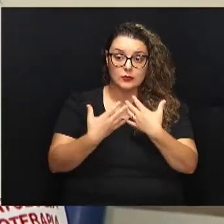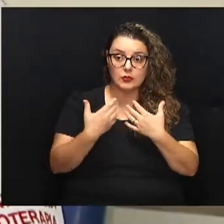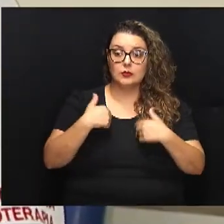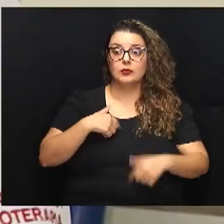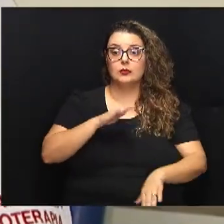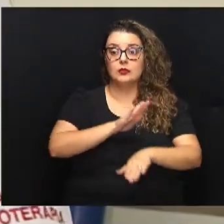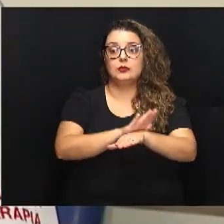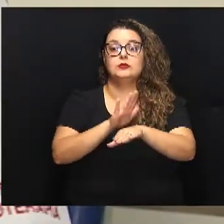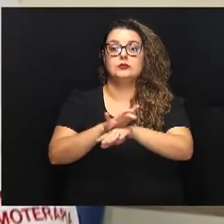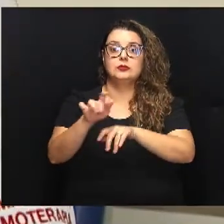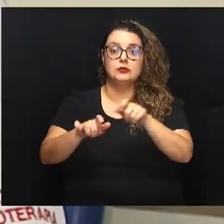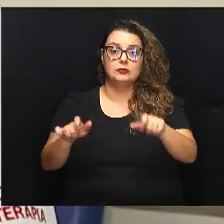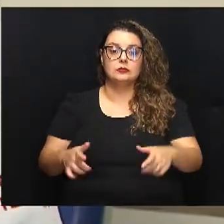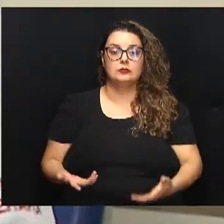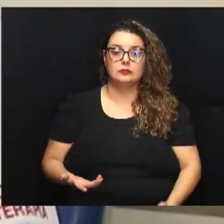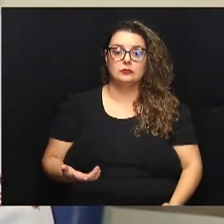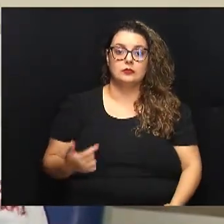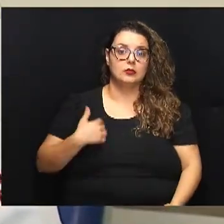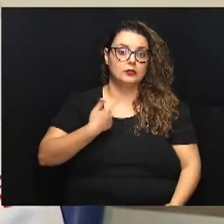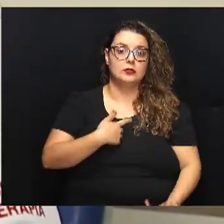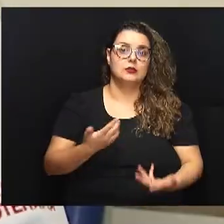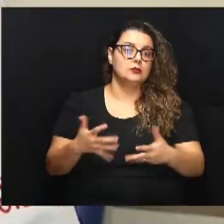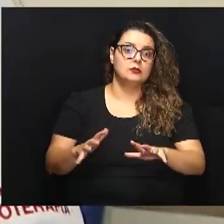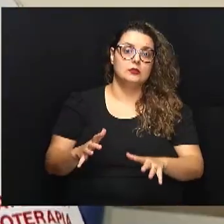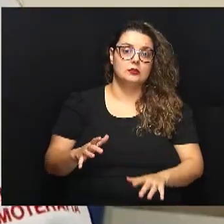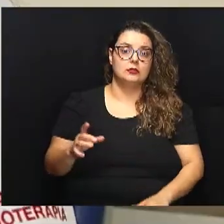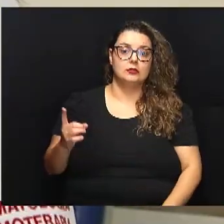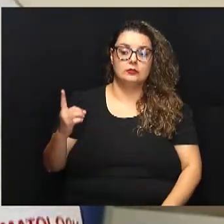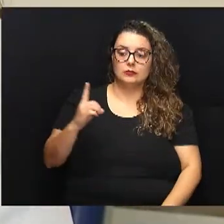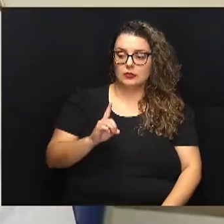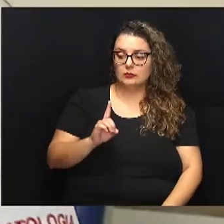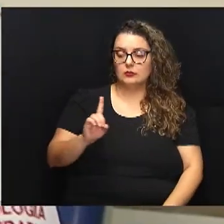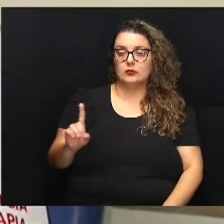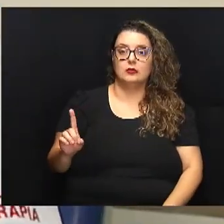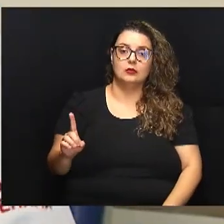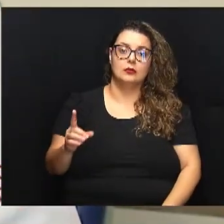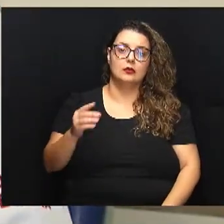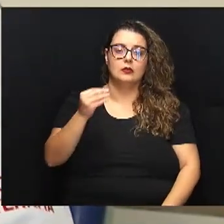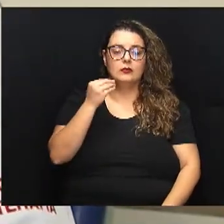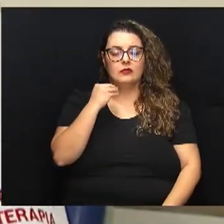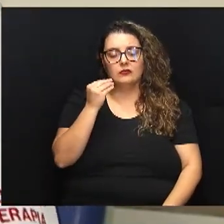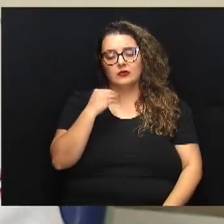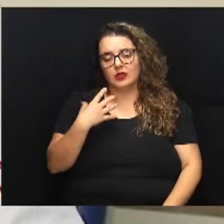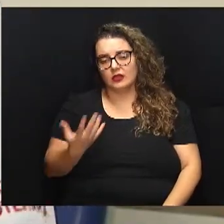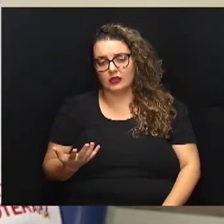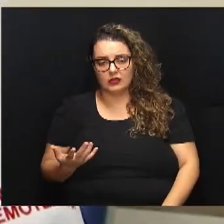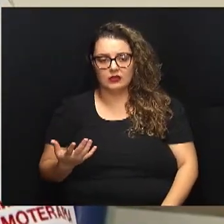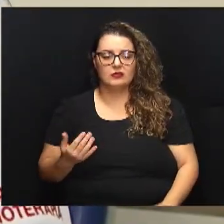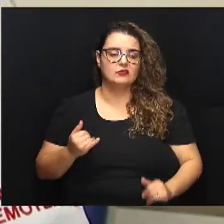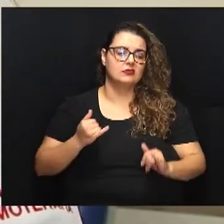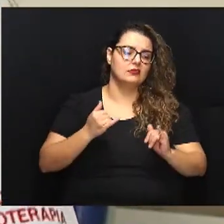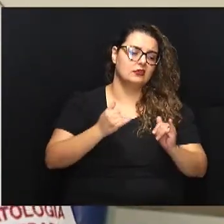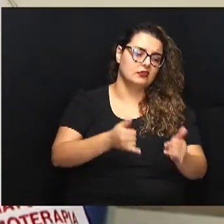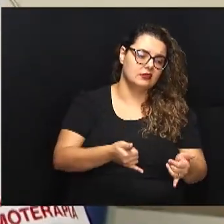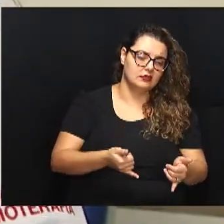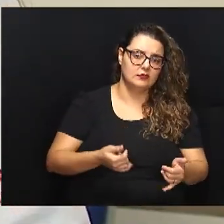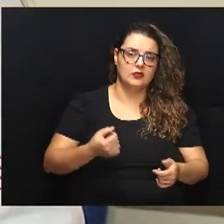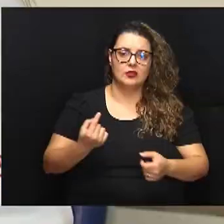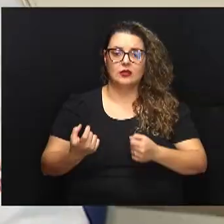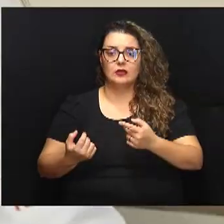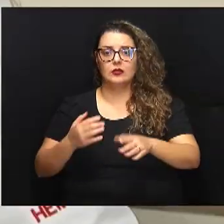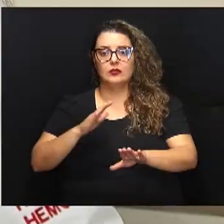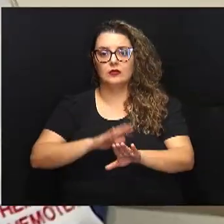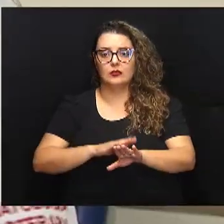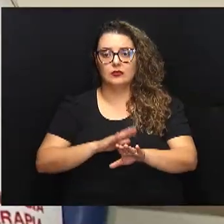ajudando outras pessoas. A gente não quer que o doador saia aqui e se sinta fraco, né? E que sinta algum tipo de reação.